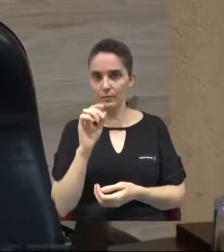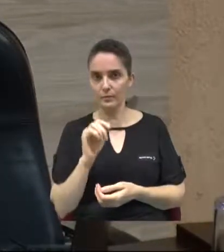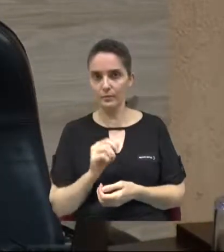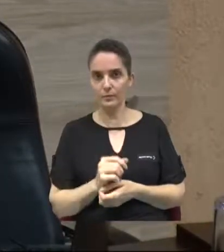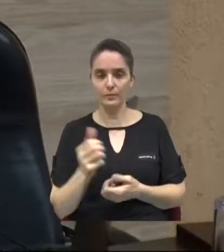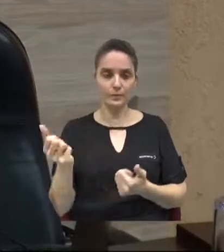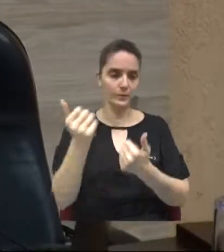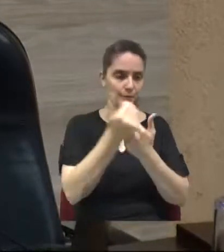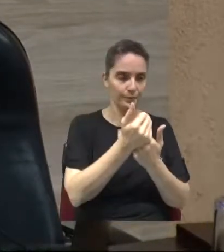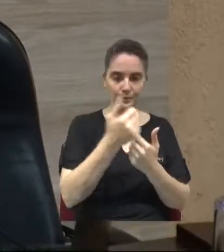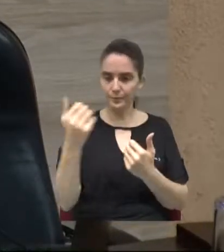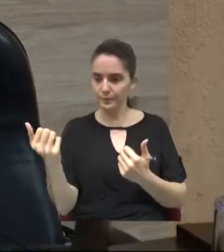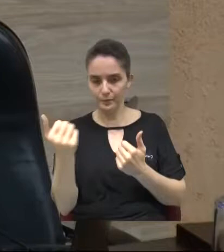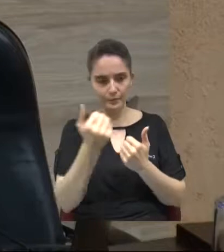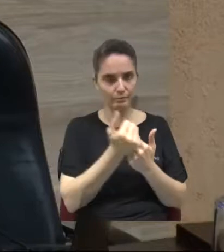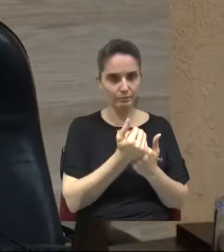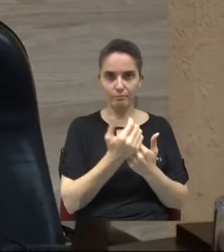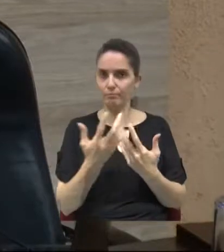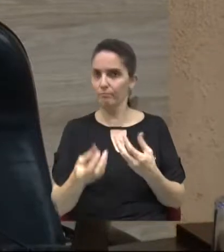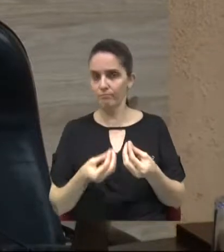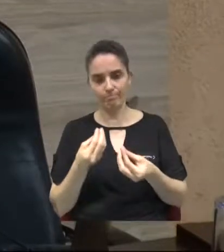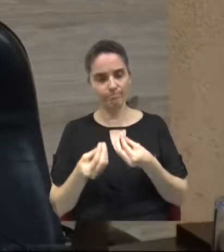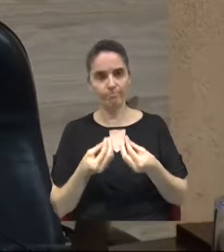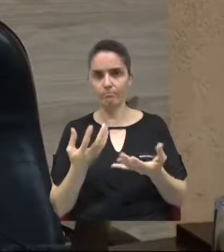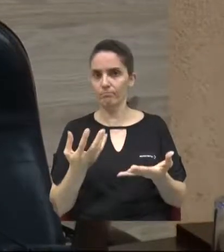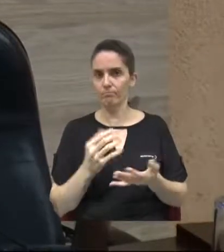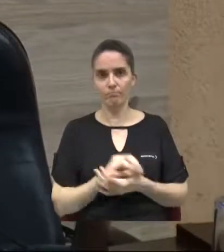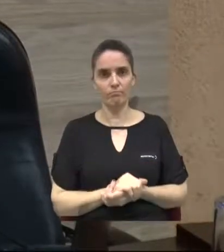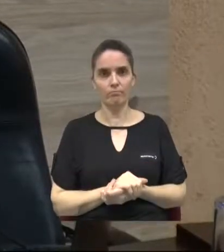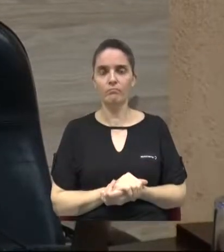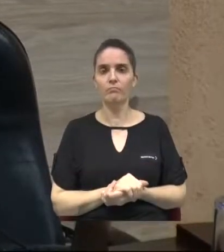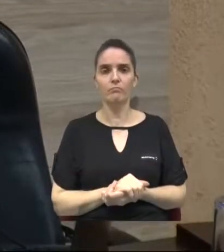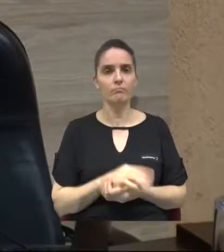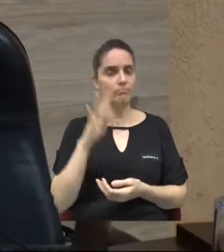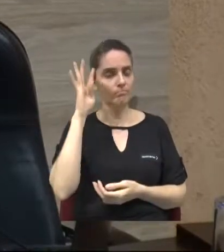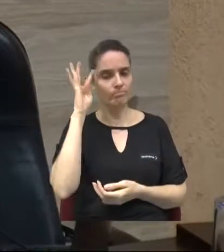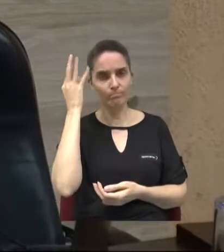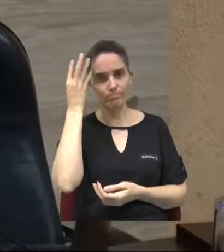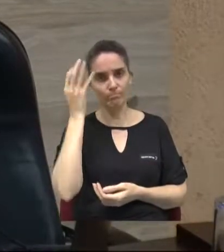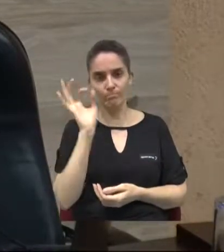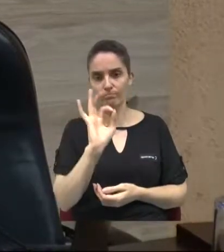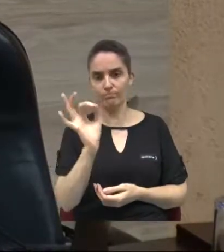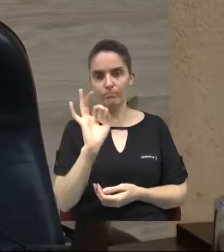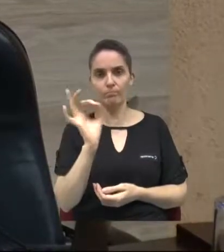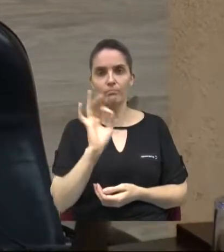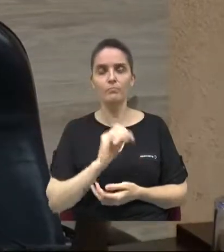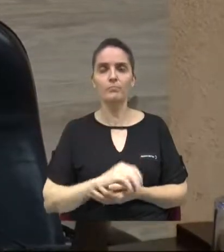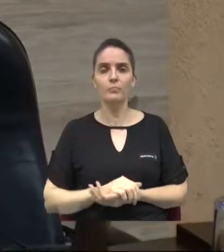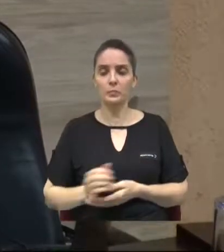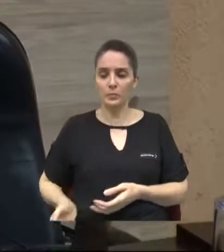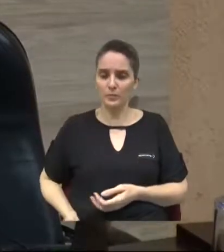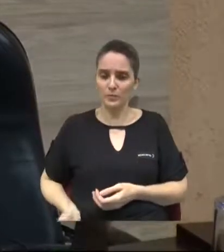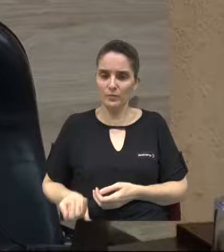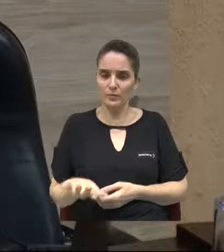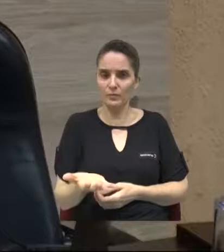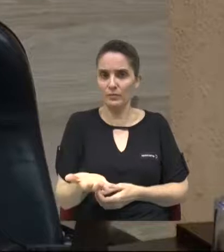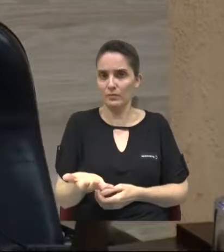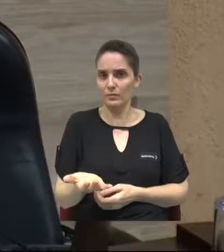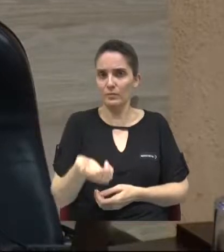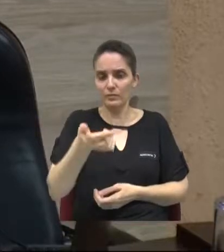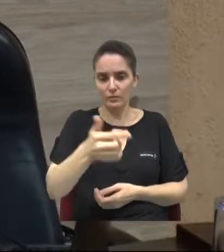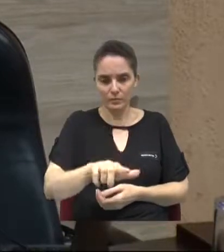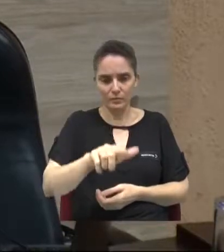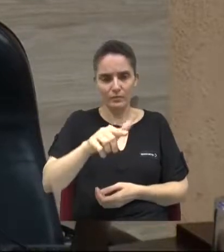colocando, repondo isto, não está resolvendo. Né? O gasto é